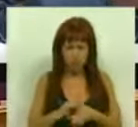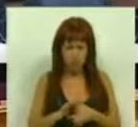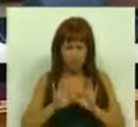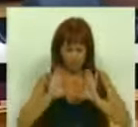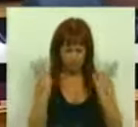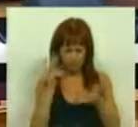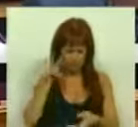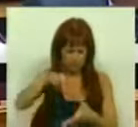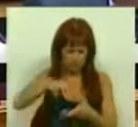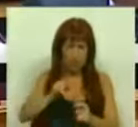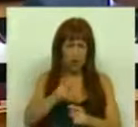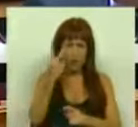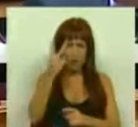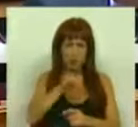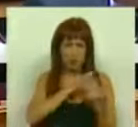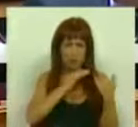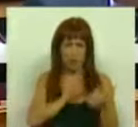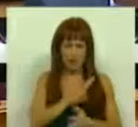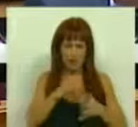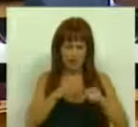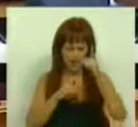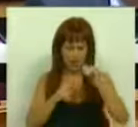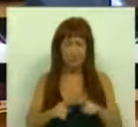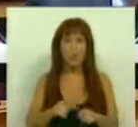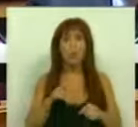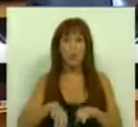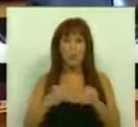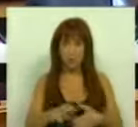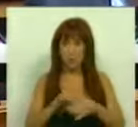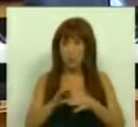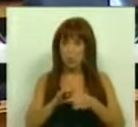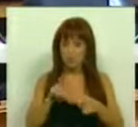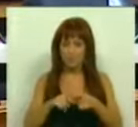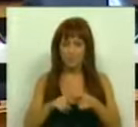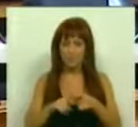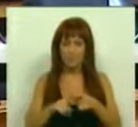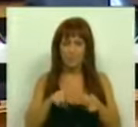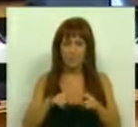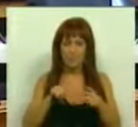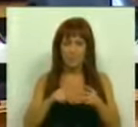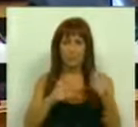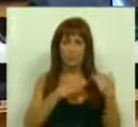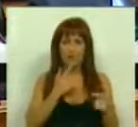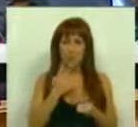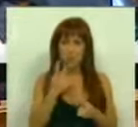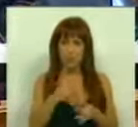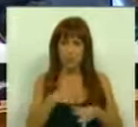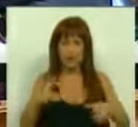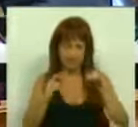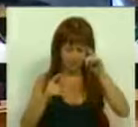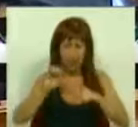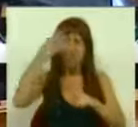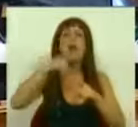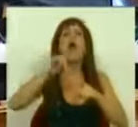em torno de duas grandes responsabilidades. É um partido unido em torno de duas grandes responsabilidades. Olha, Sr.